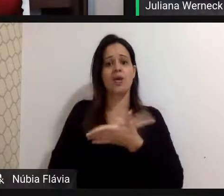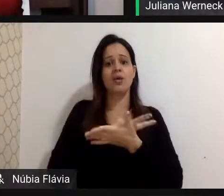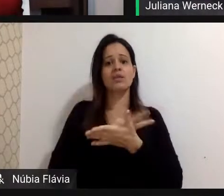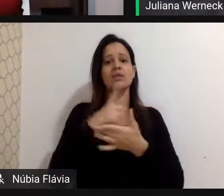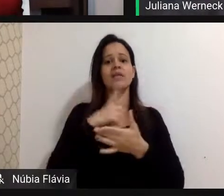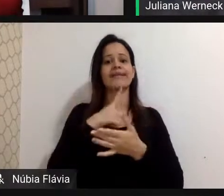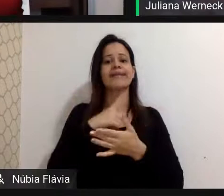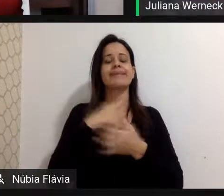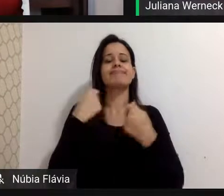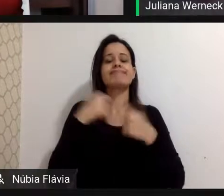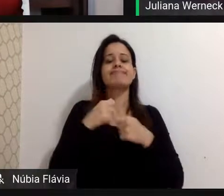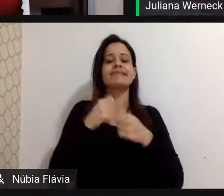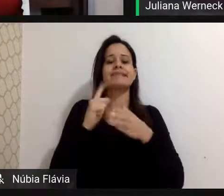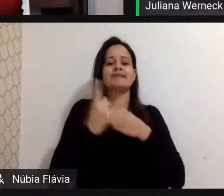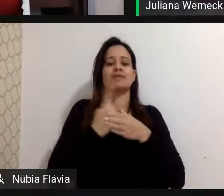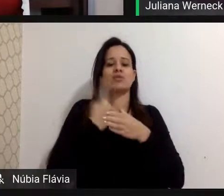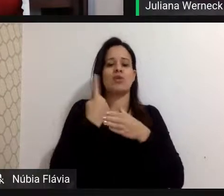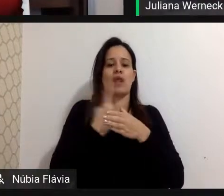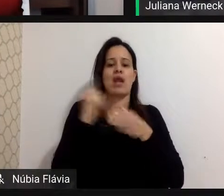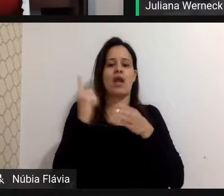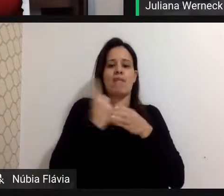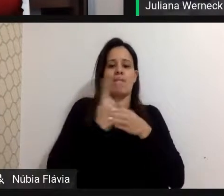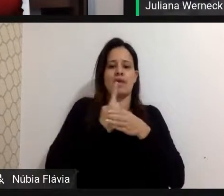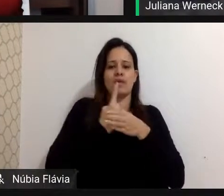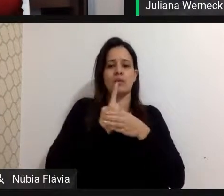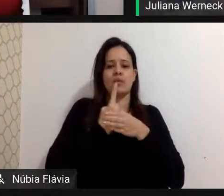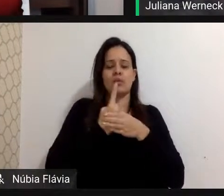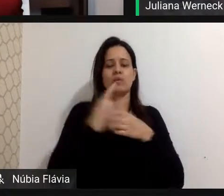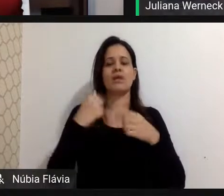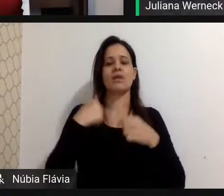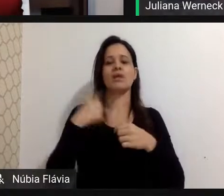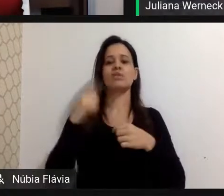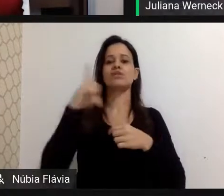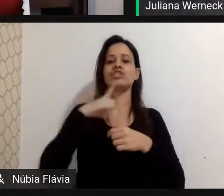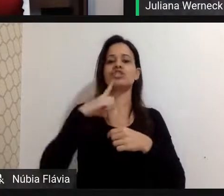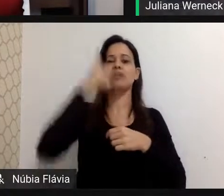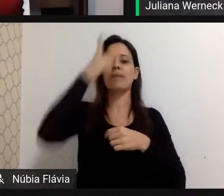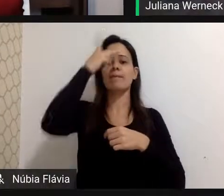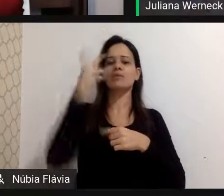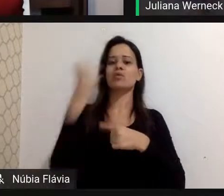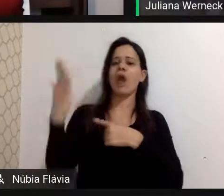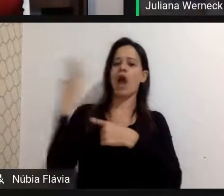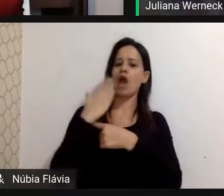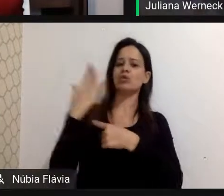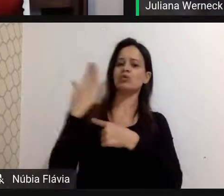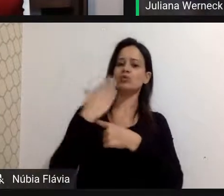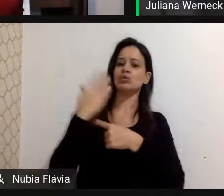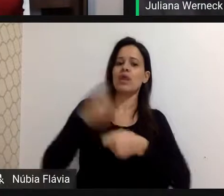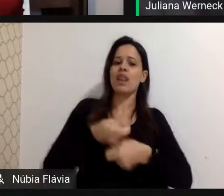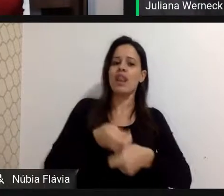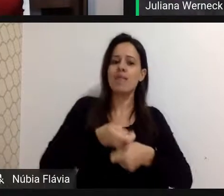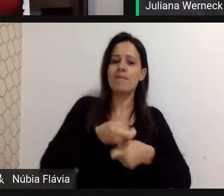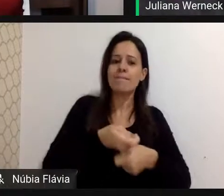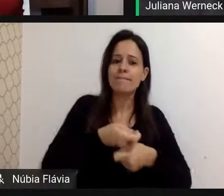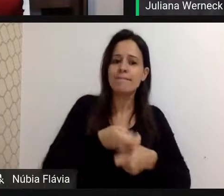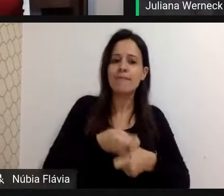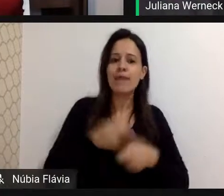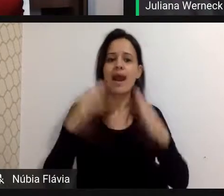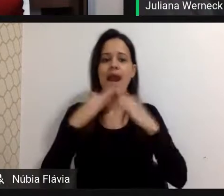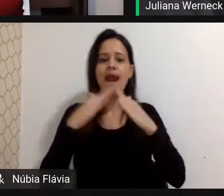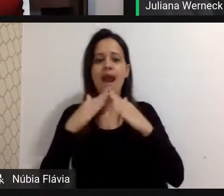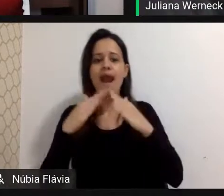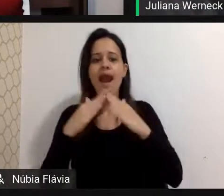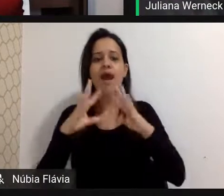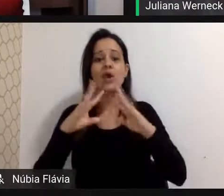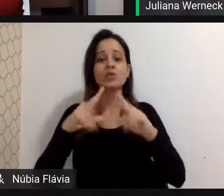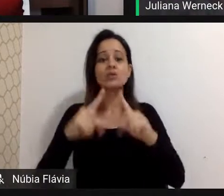isolamento social, e eu sempre contei com ajudante aqui em casa, né, com ajuda para fazer a comida e tudo.